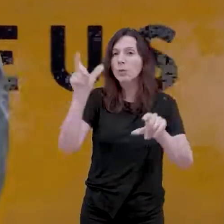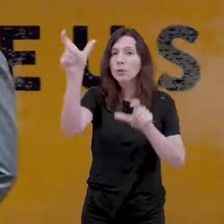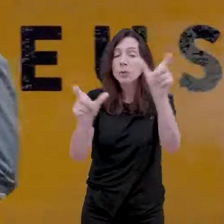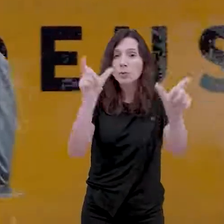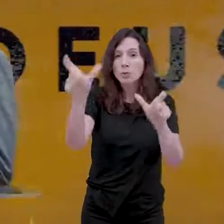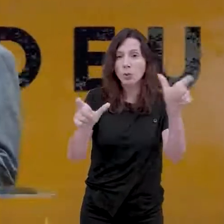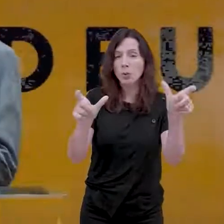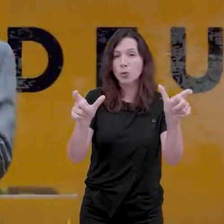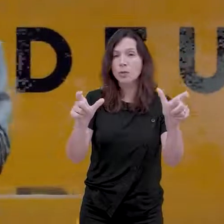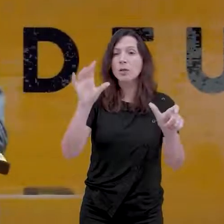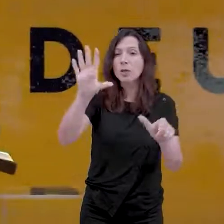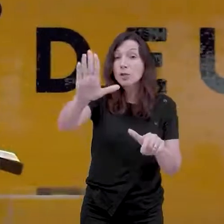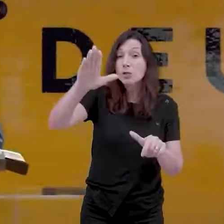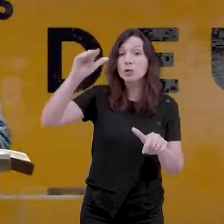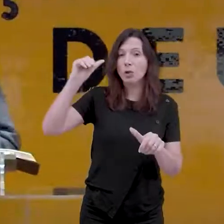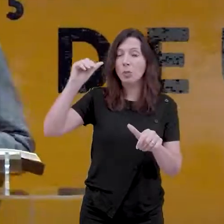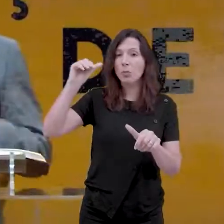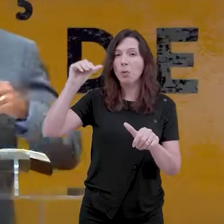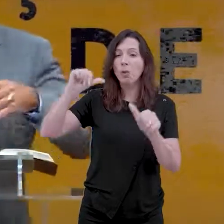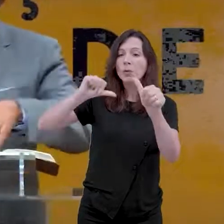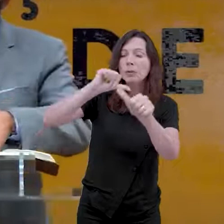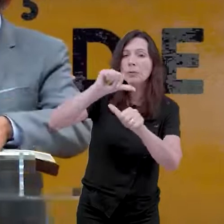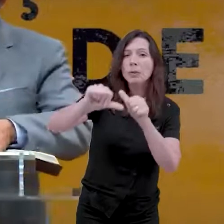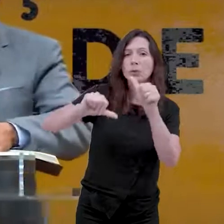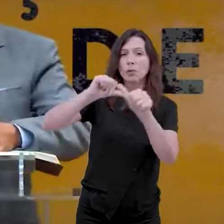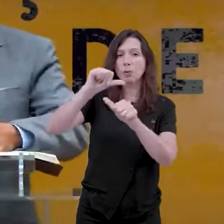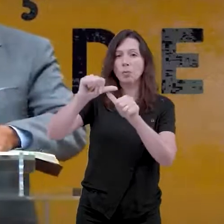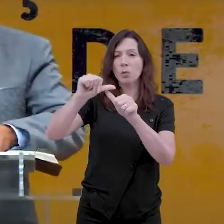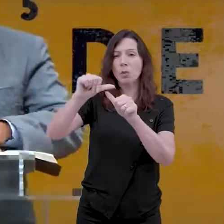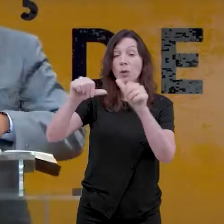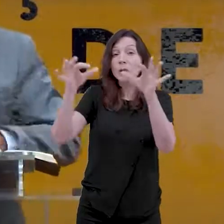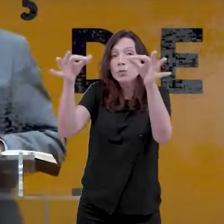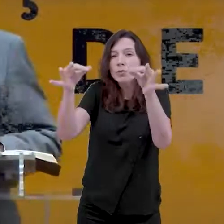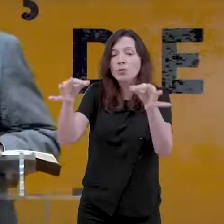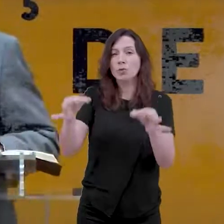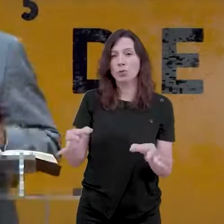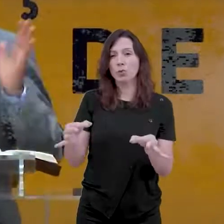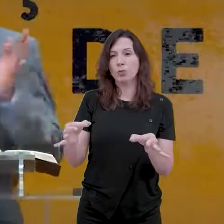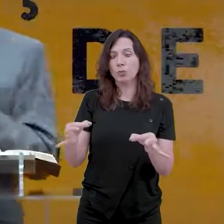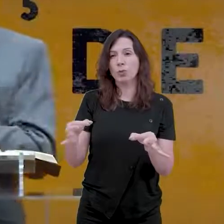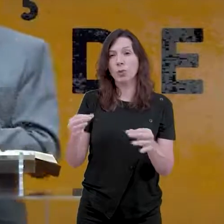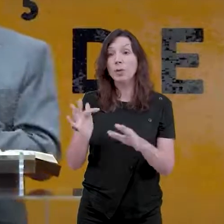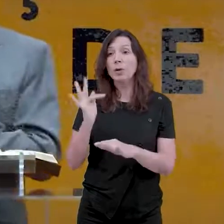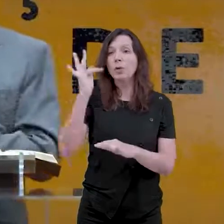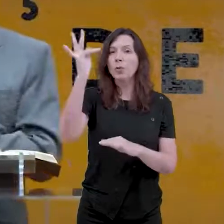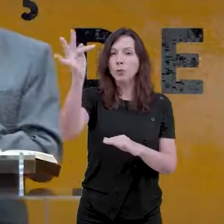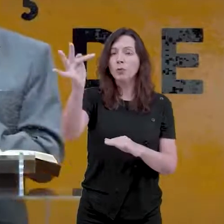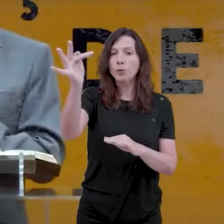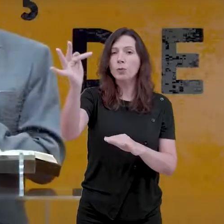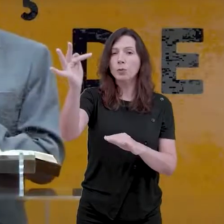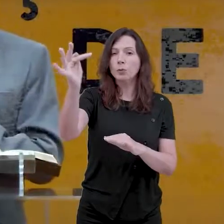Senhor. Mas ainda, irmãos, e eu quero concluir com esse último ponto. Saudade de